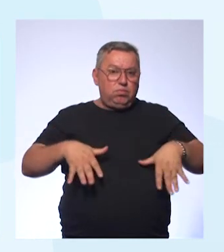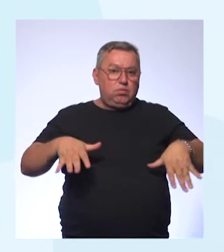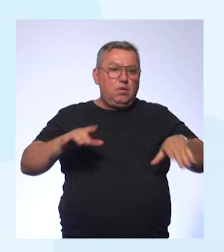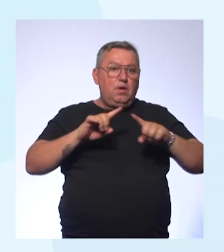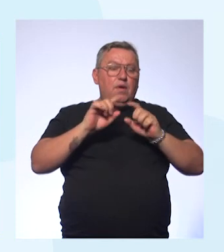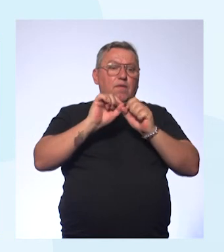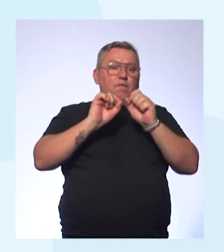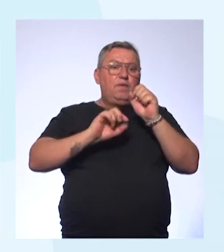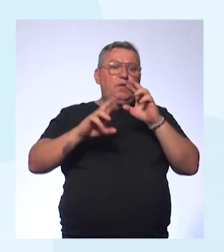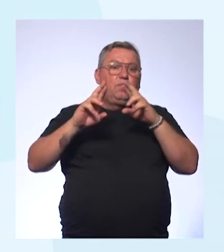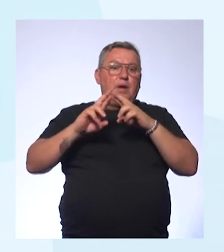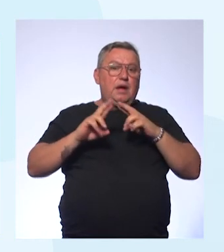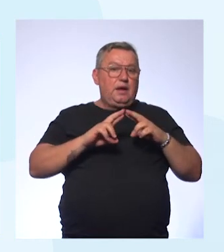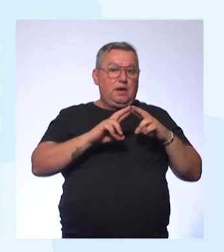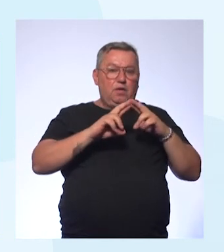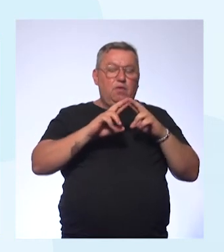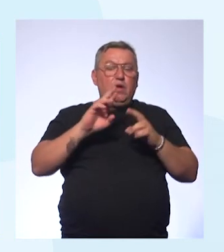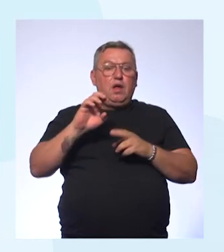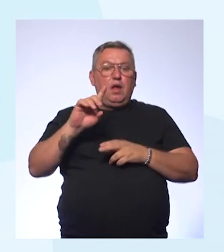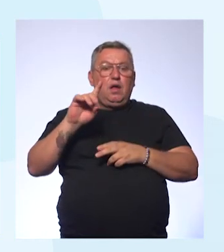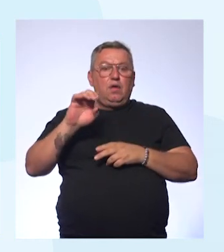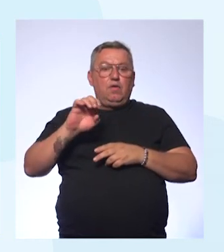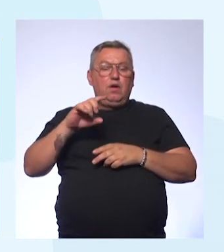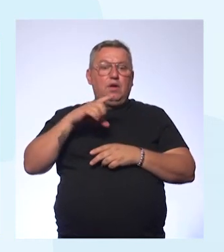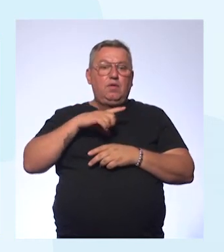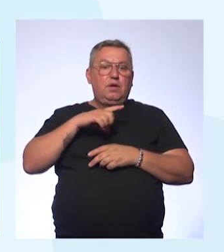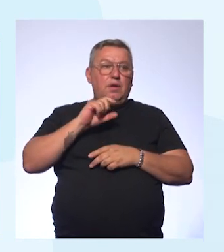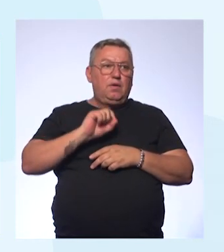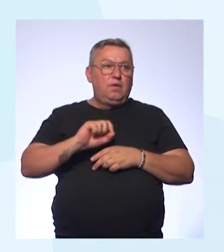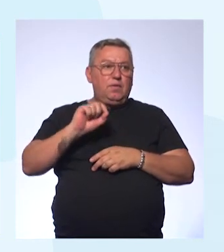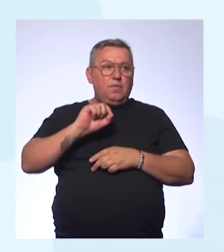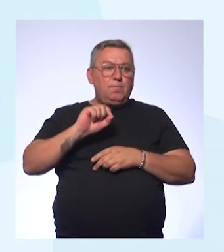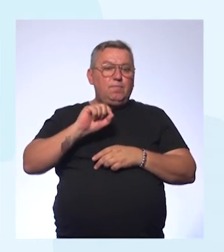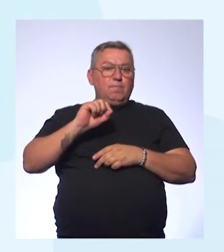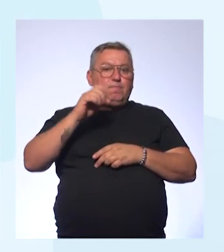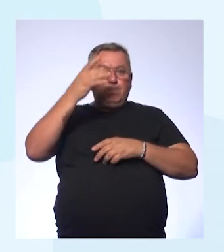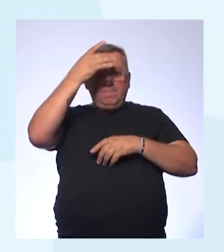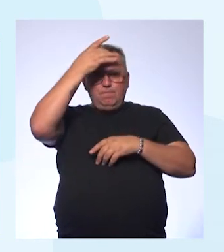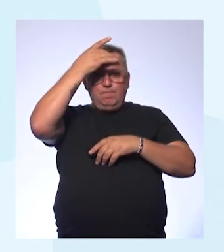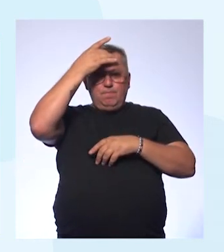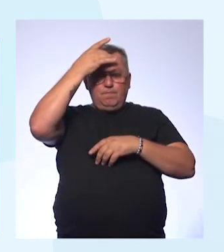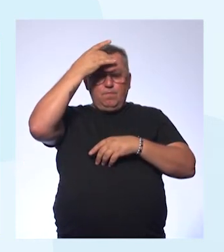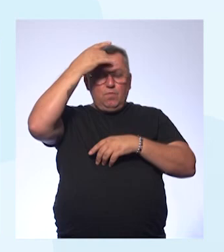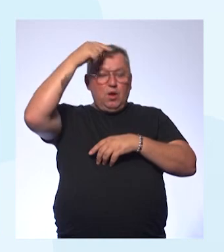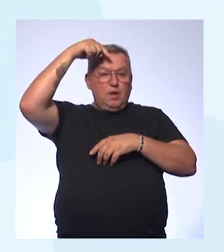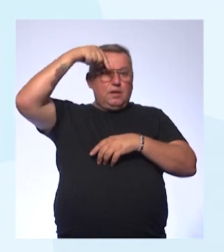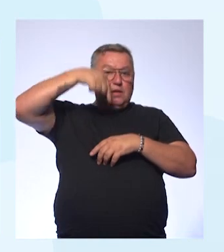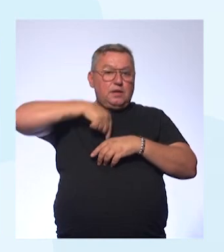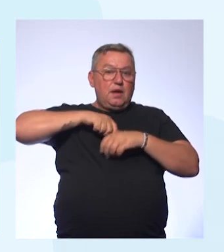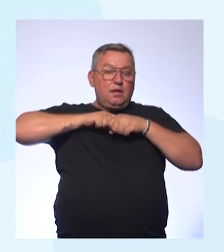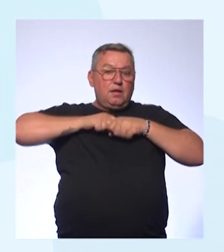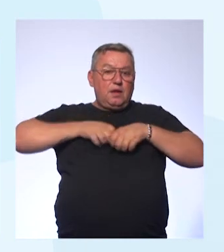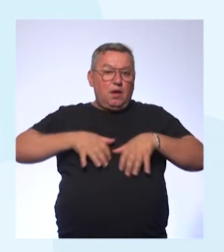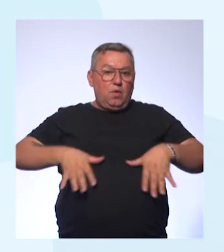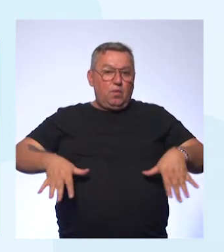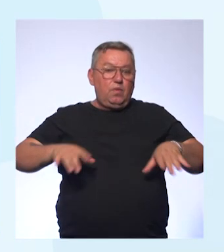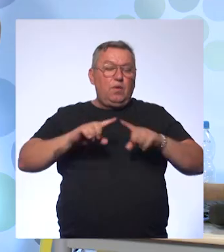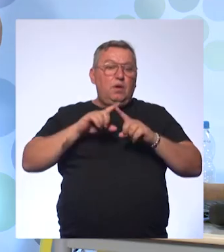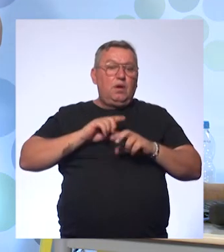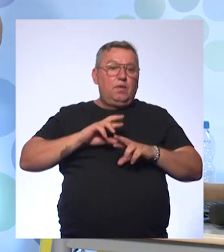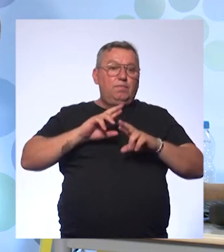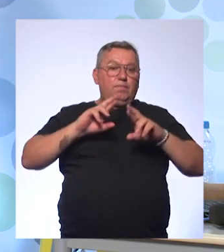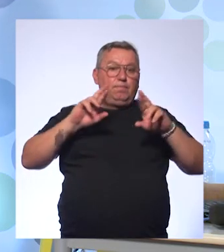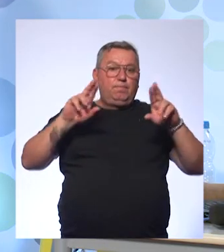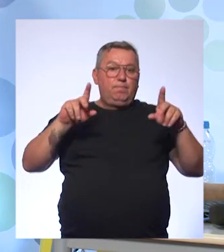uma rede. Não é como nós, que a gente tem um sistema nervoso central, né? Então, é totalmente